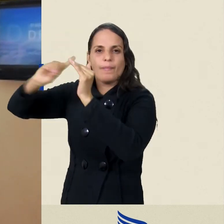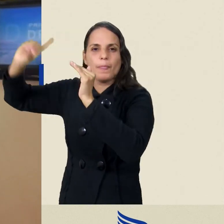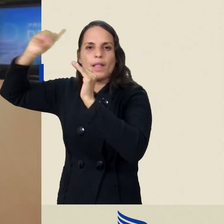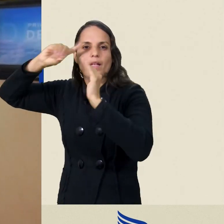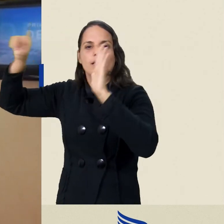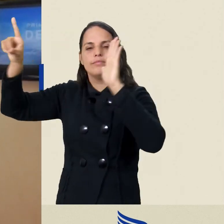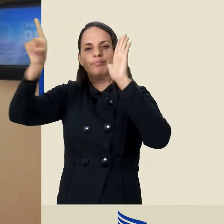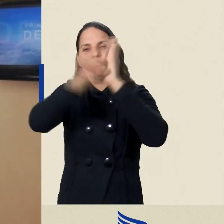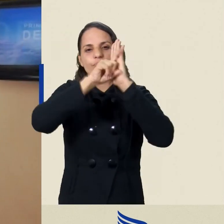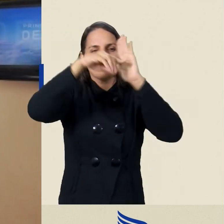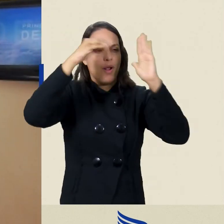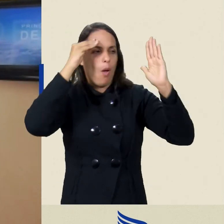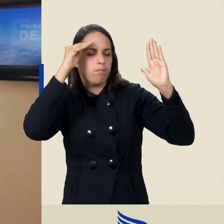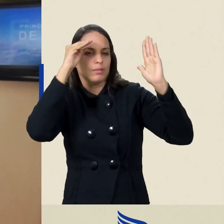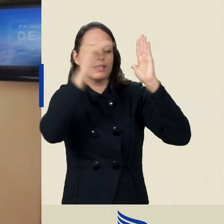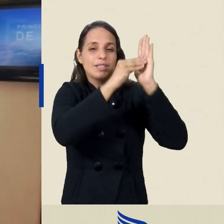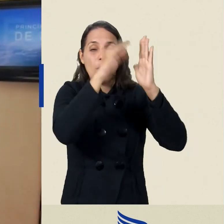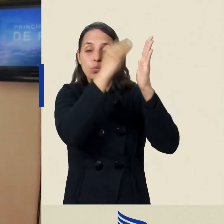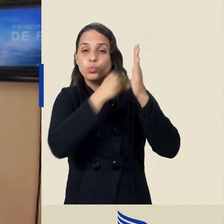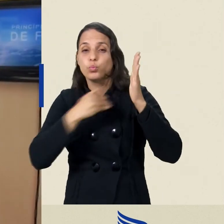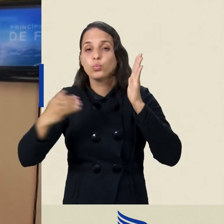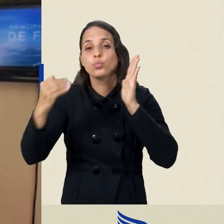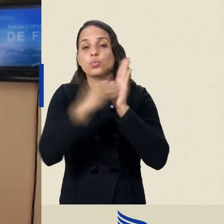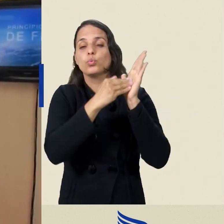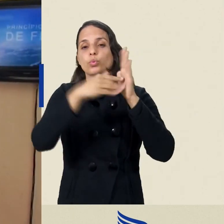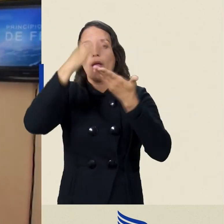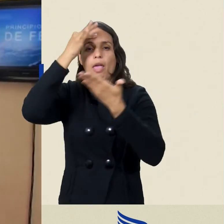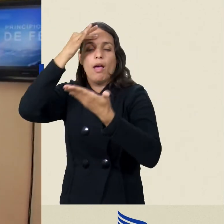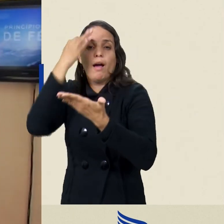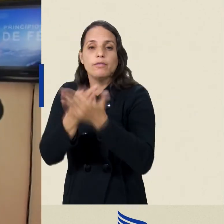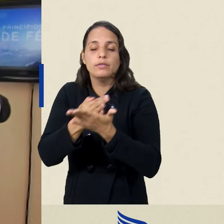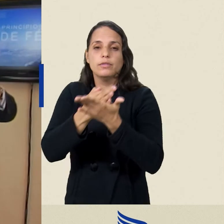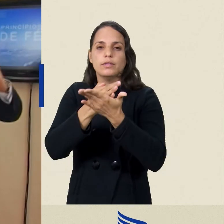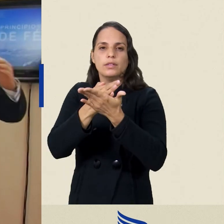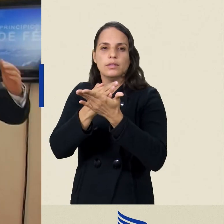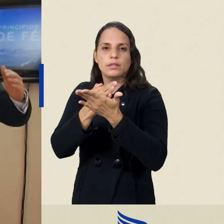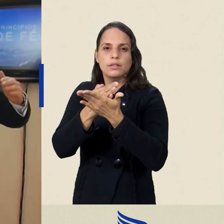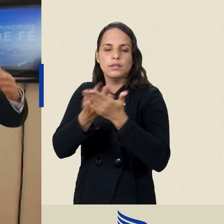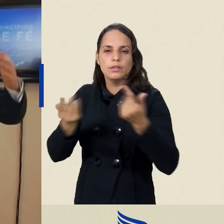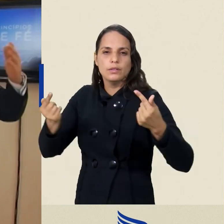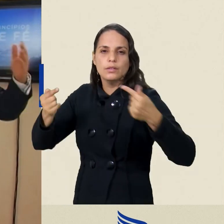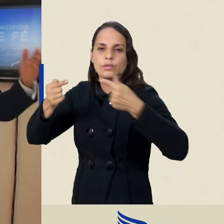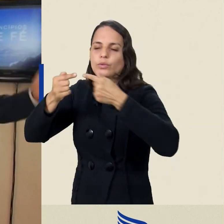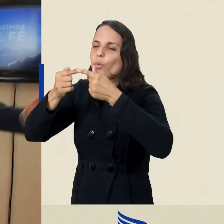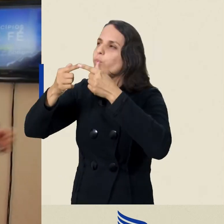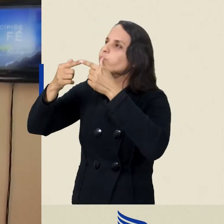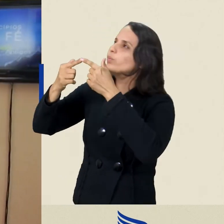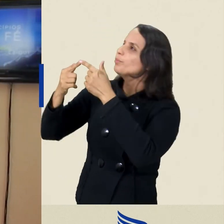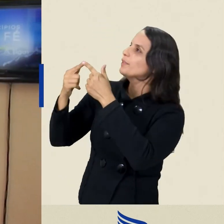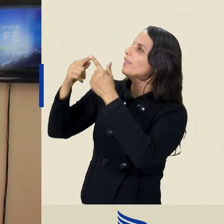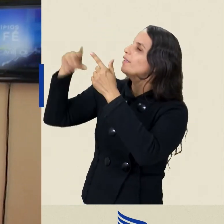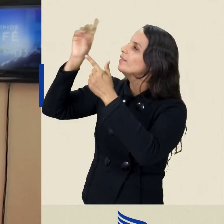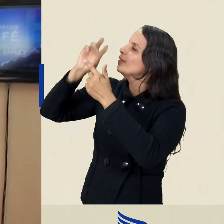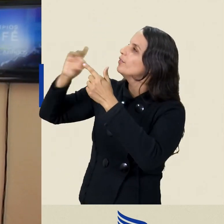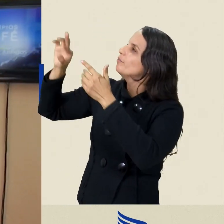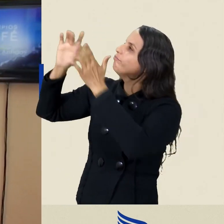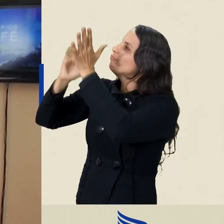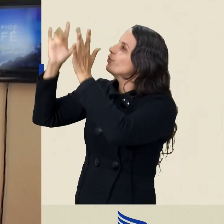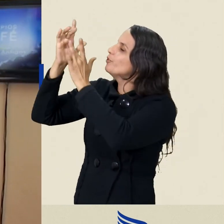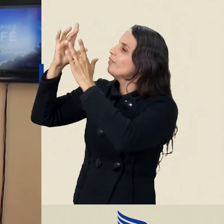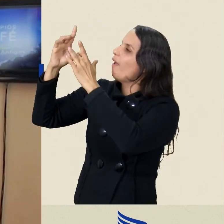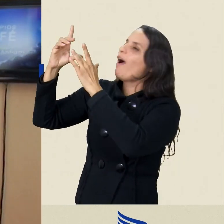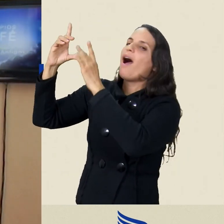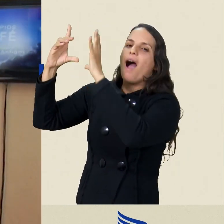mandamentos da lei de Deus. É uma fé que pode nos levar à semelhança com Jesus e seu caráter.